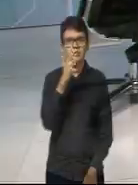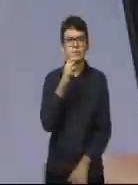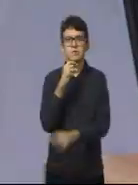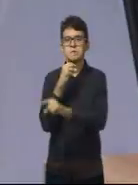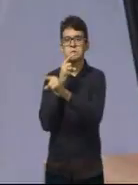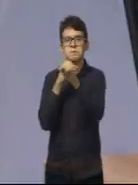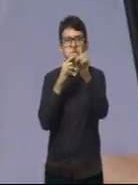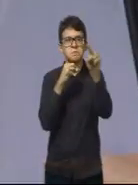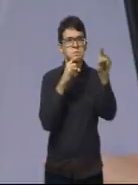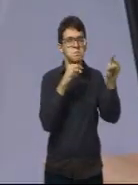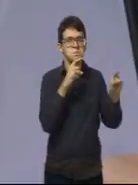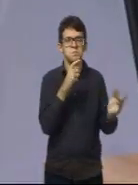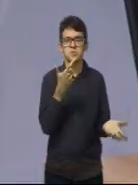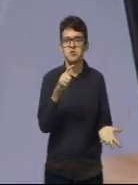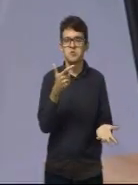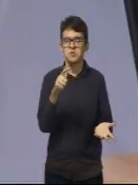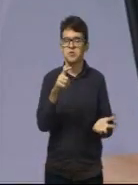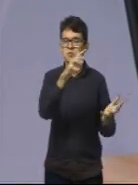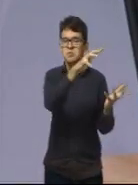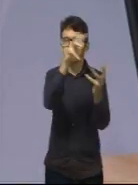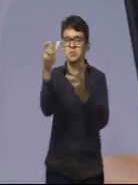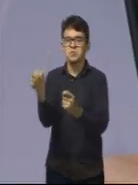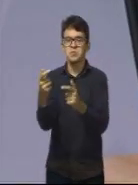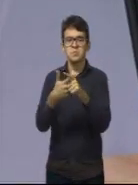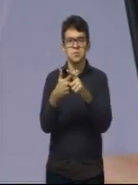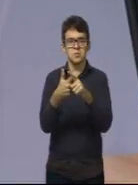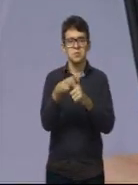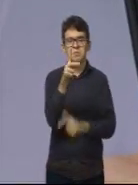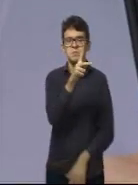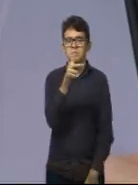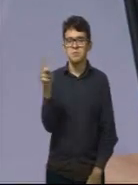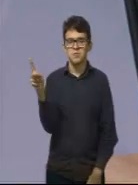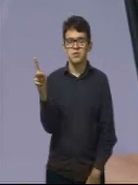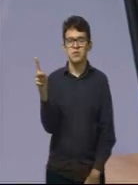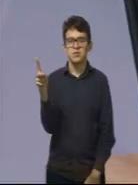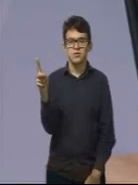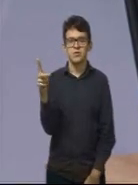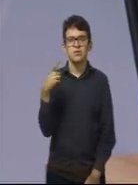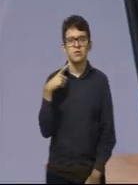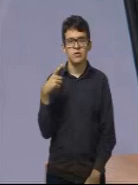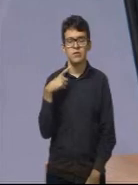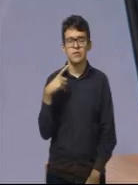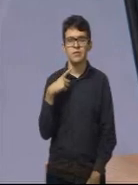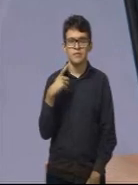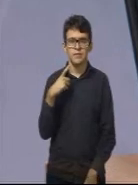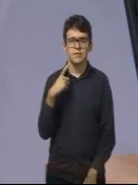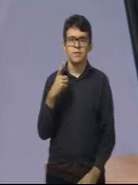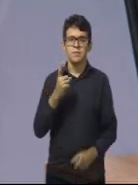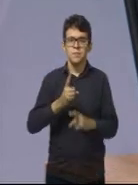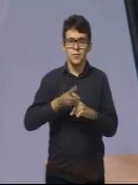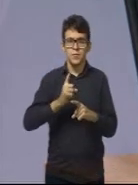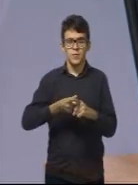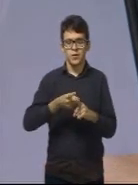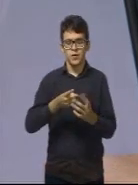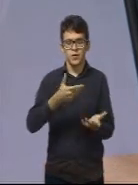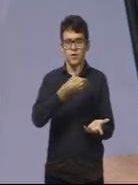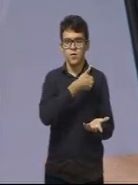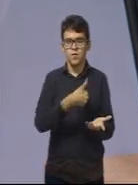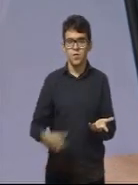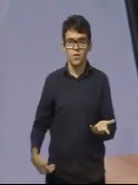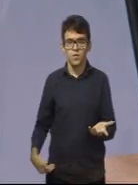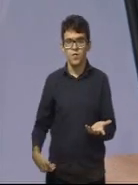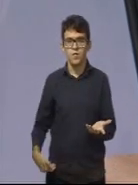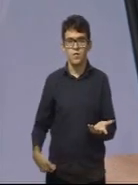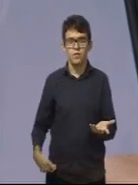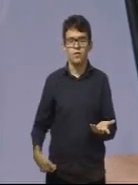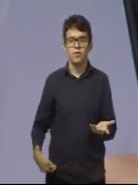no retorno ao parlamentarismo verdadeiro, porque é um regime pedagógico. O governo não presta, sai, mas o chefe